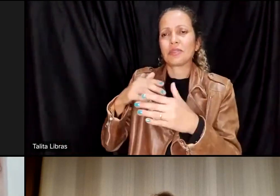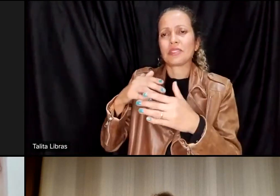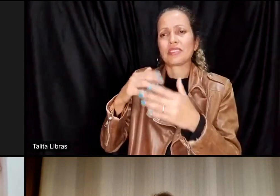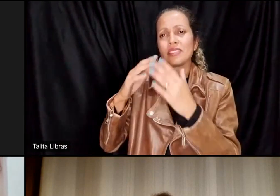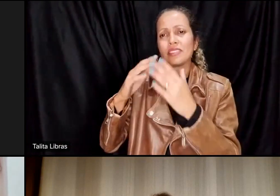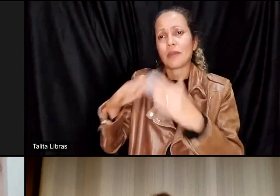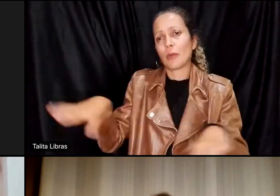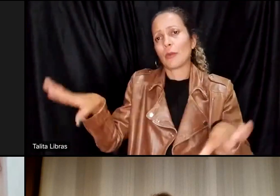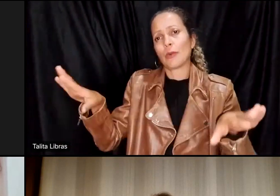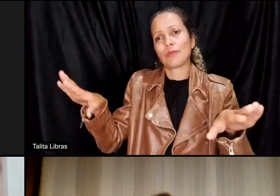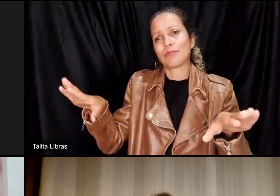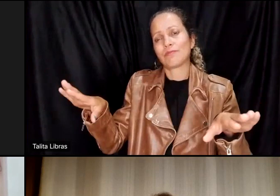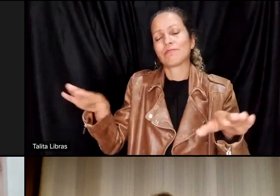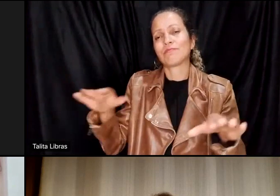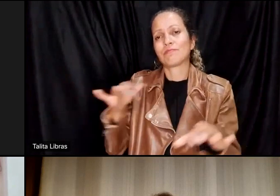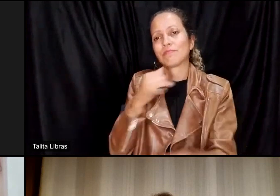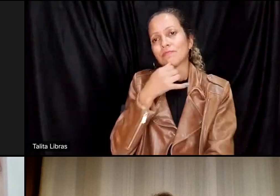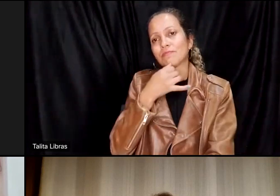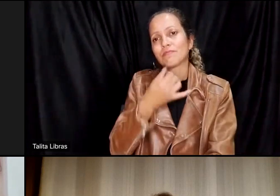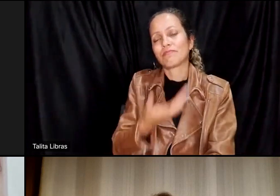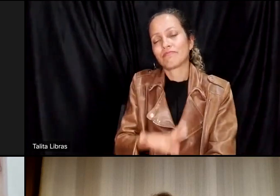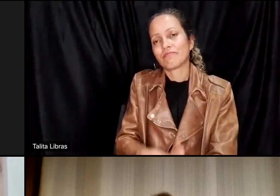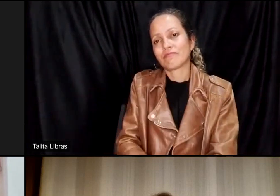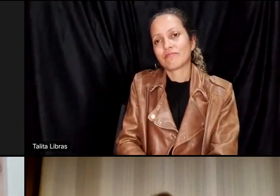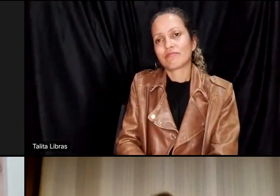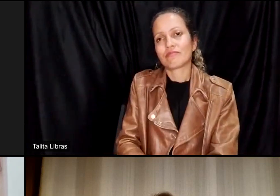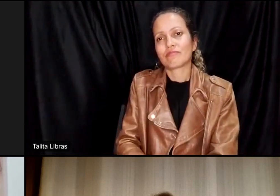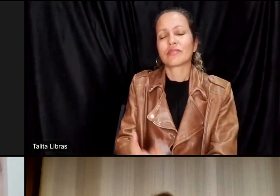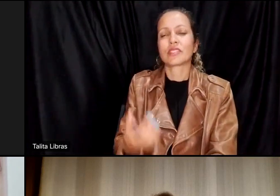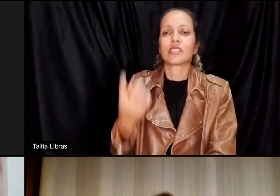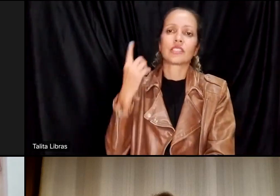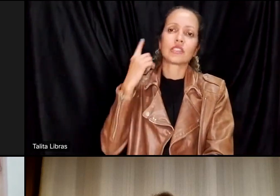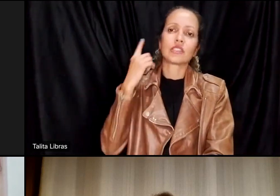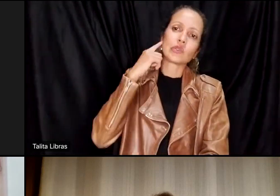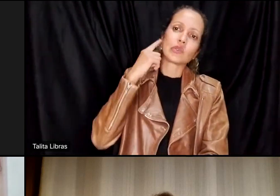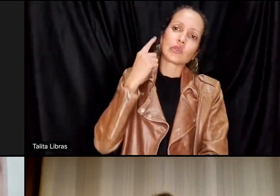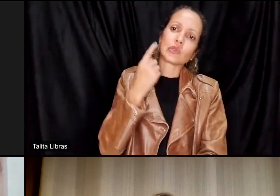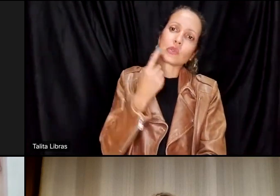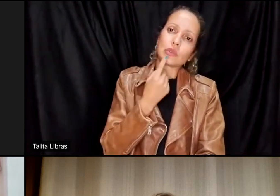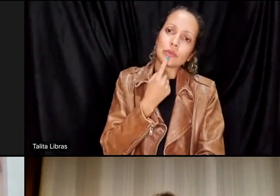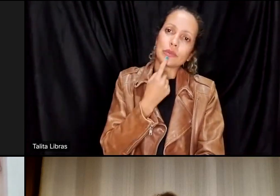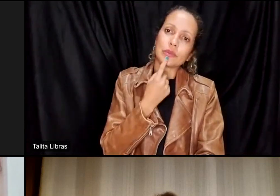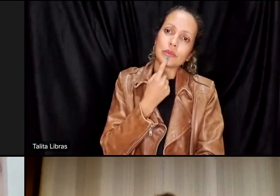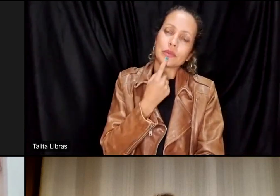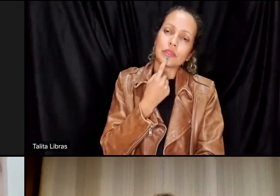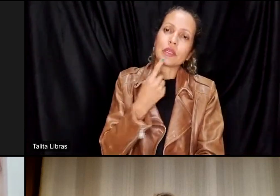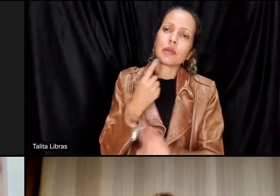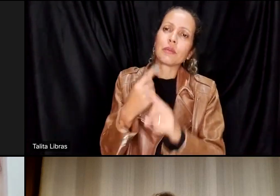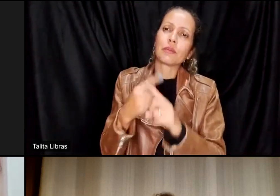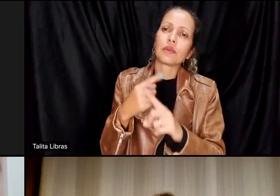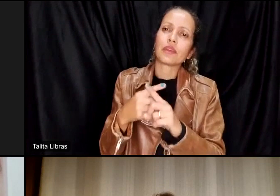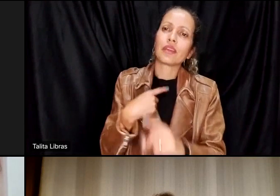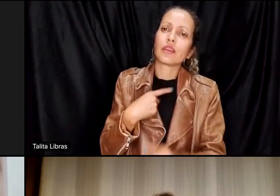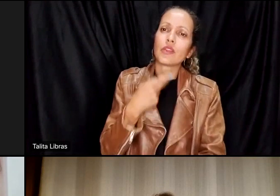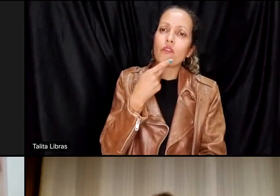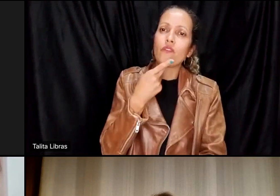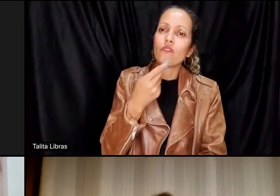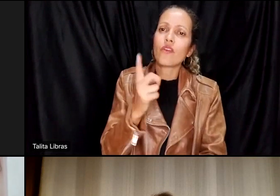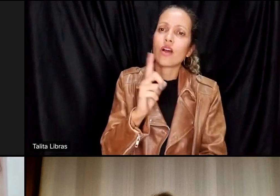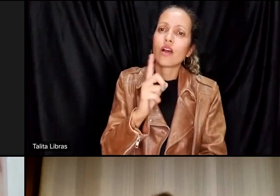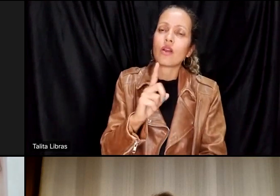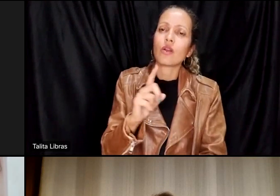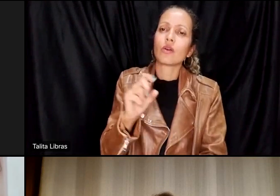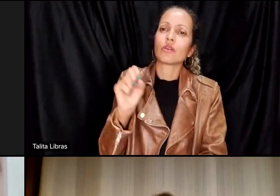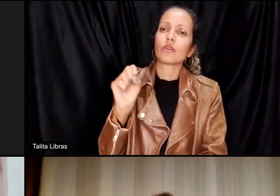que eu falo muito surdo, e por que será que eu não falo surdez? Né? Por quê? Porque, assim,